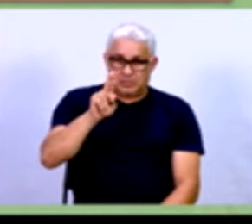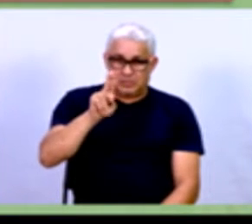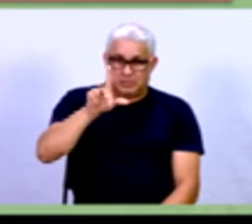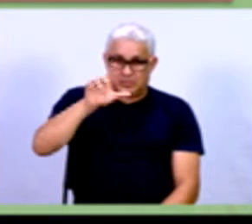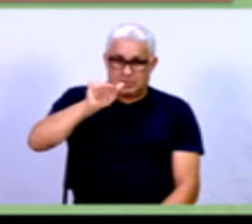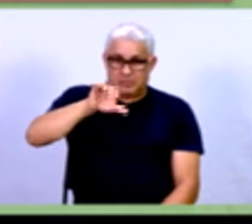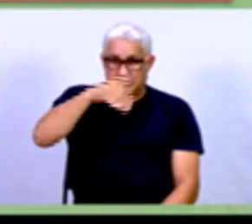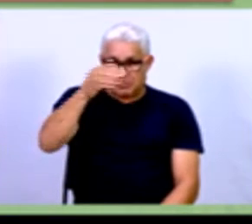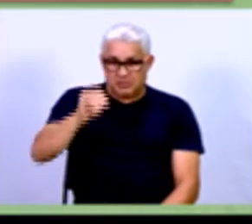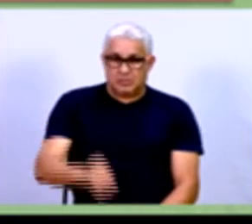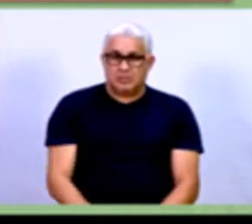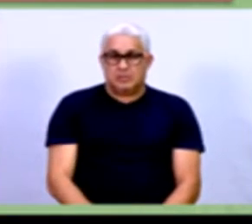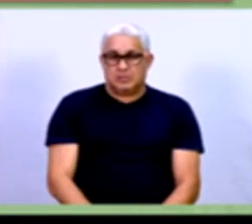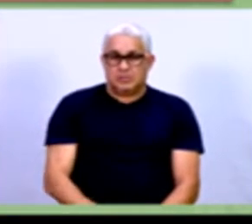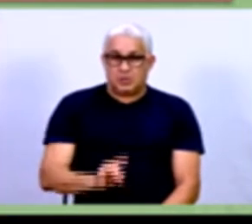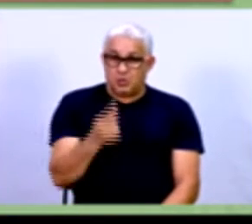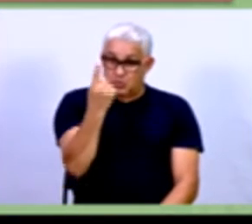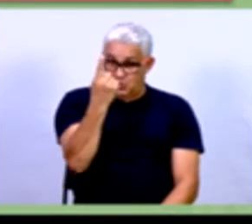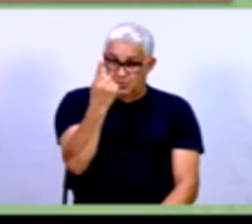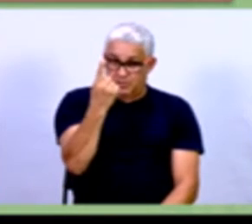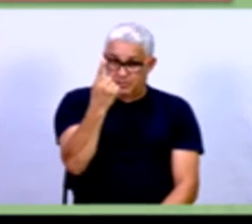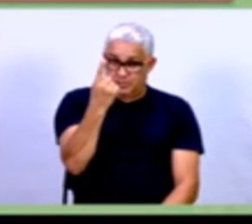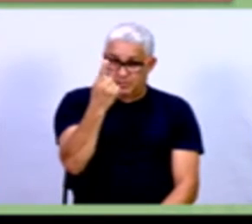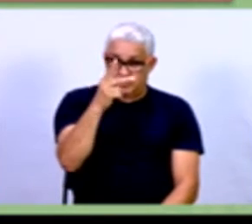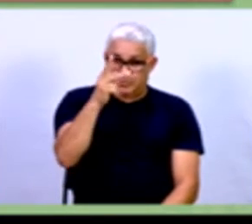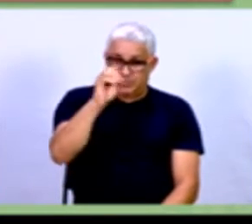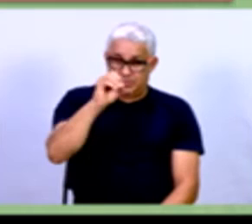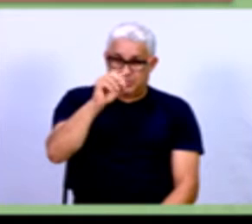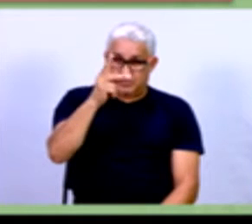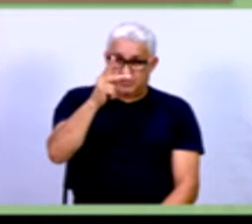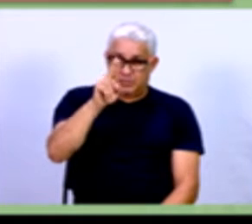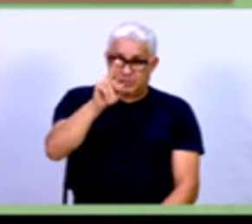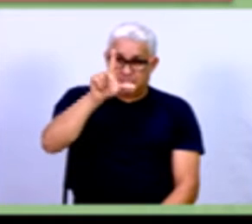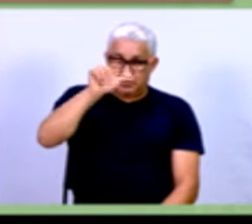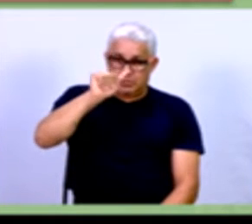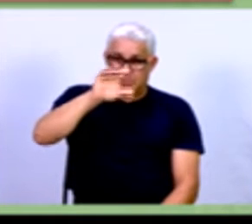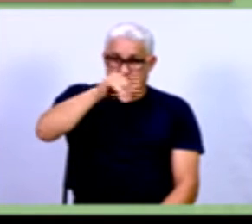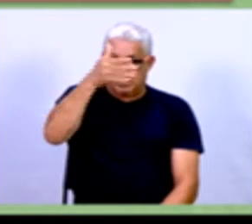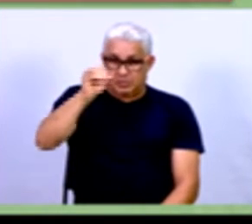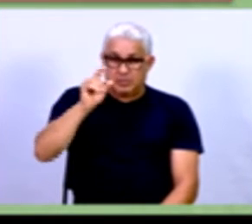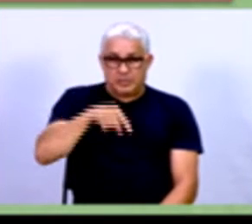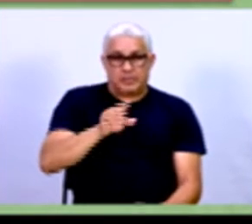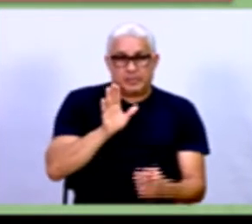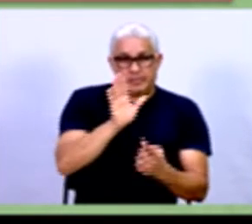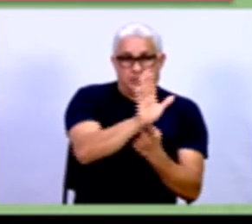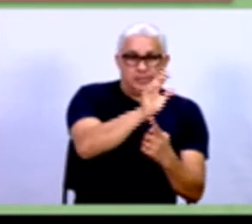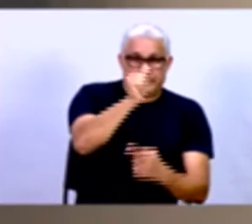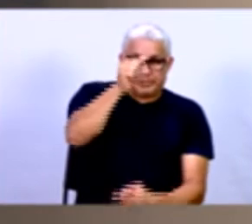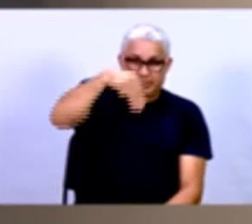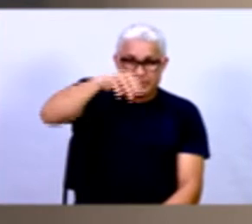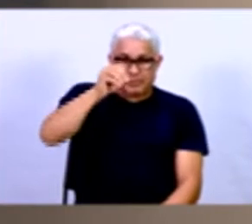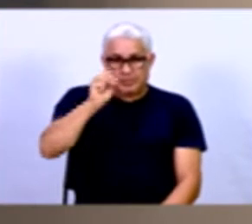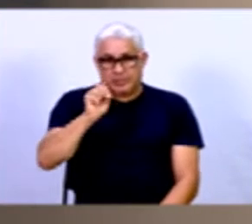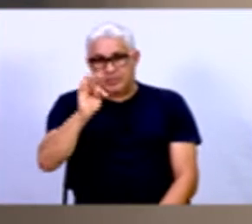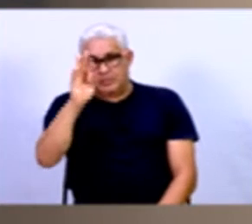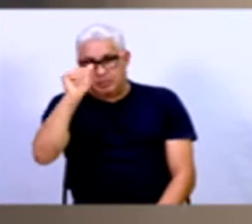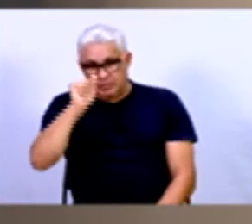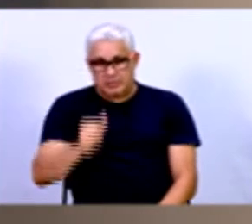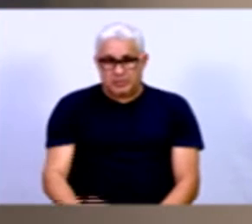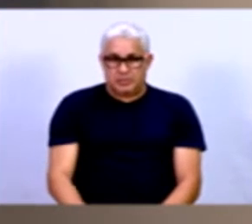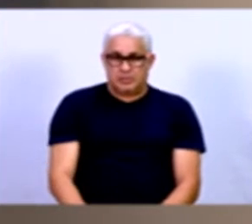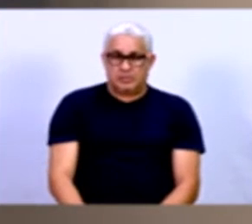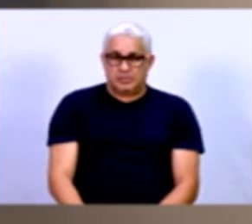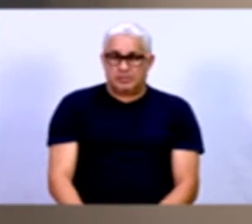de dados consiste em apenas uma parte de uma população, dizemos que é uma amostra. A gente falando nesse exemplo